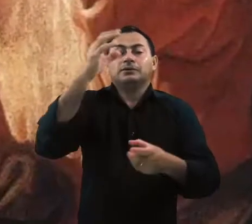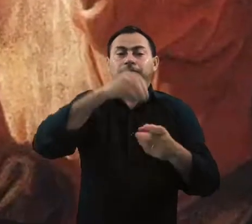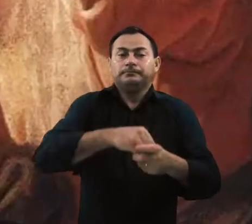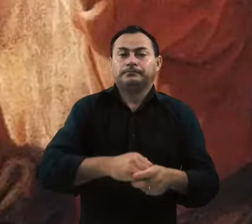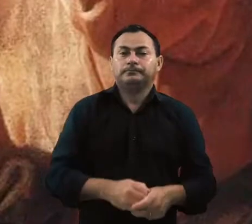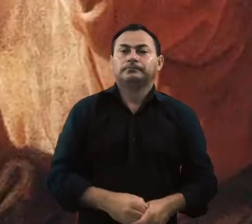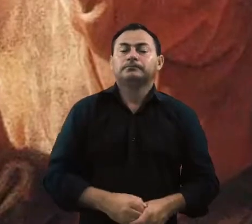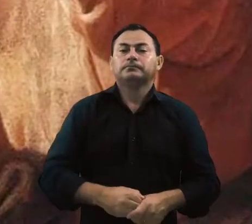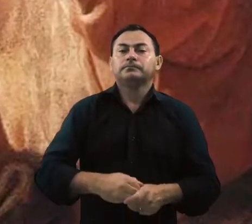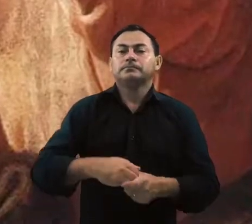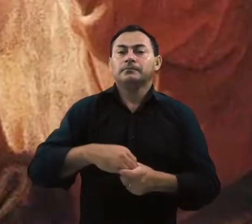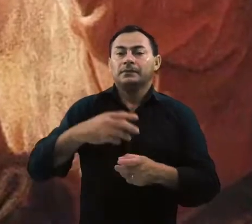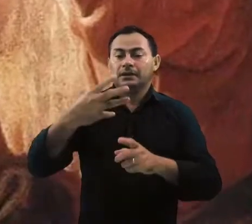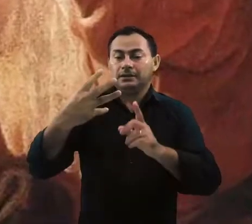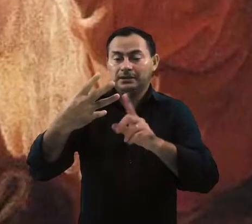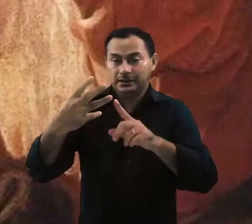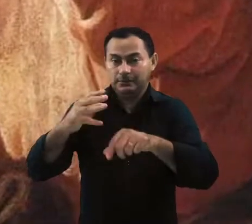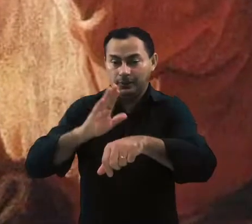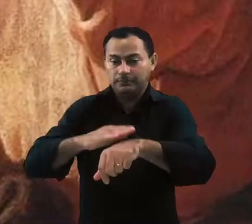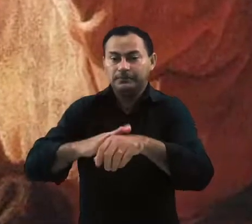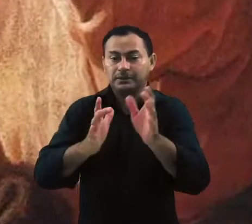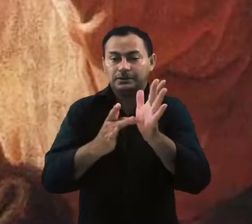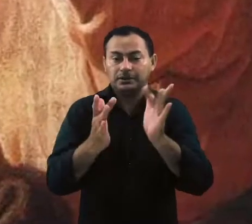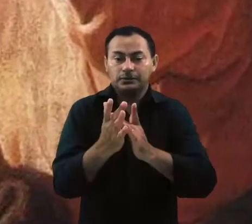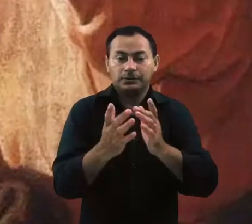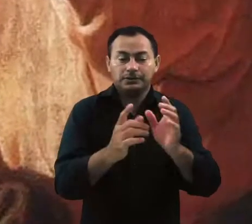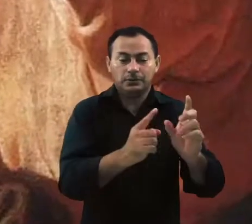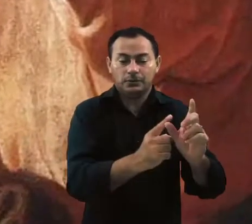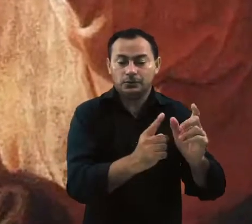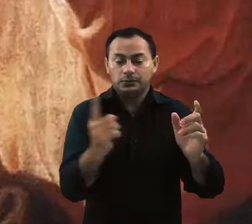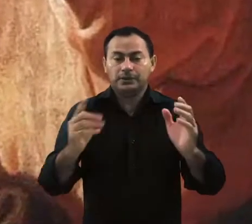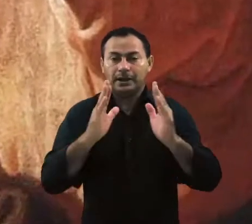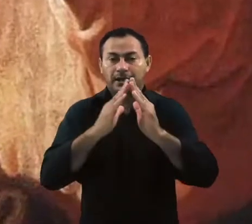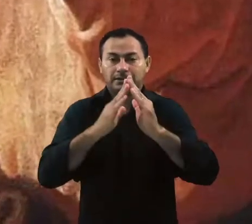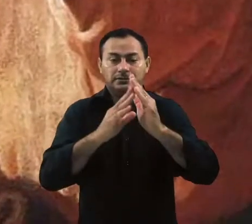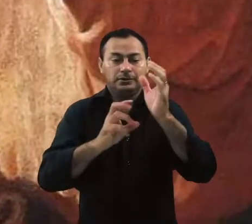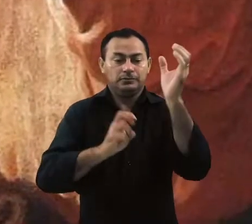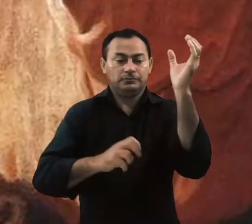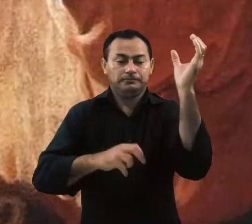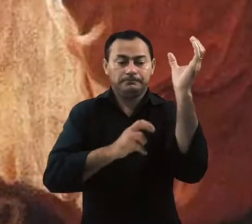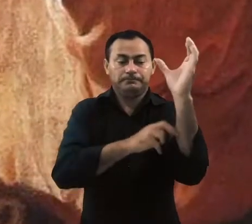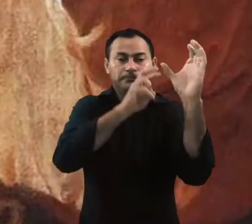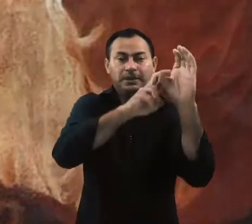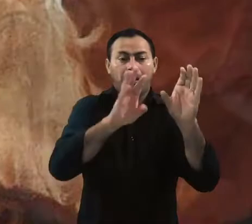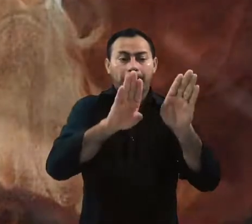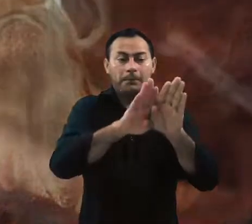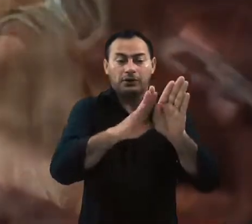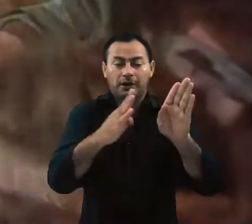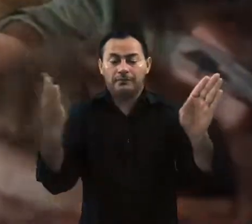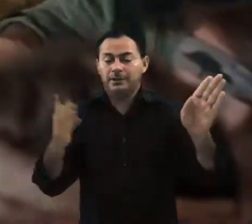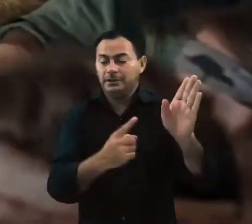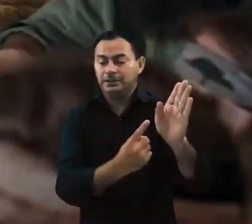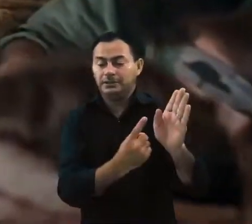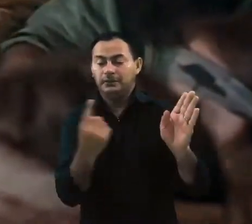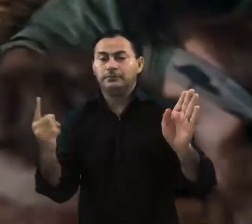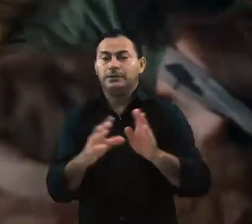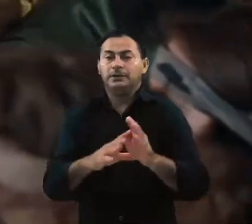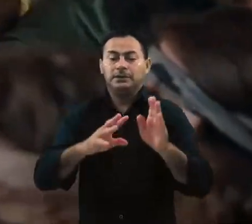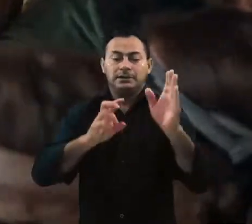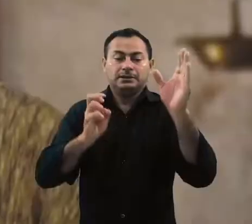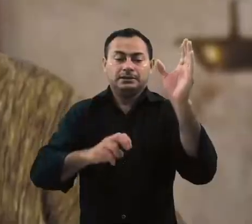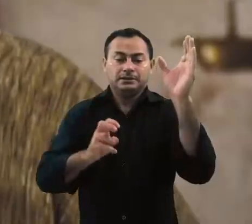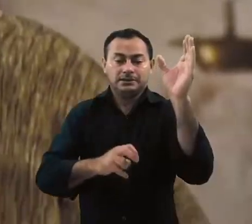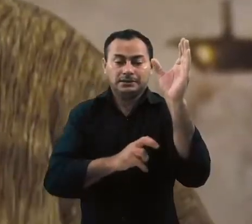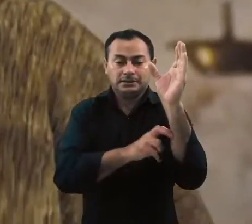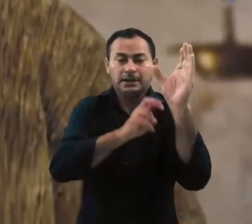conversaram nem sobre o que aconteceu na próxima cena da peça eles estão saindo da casa de Zaqueu e quando a porta se abre e